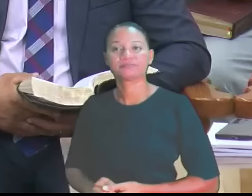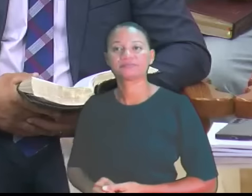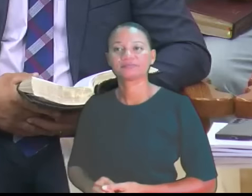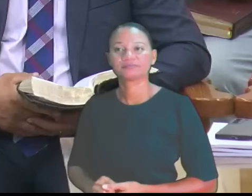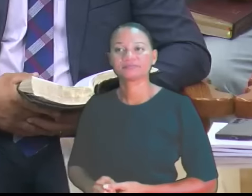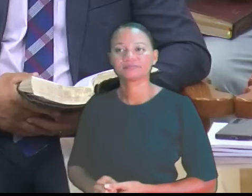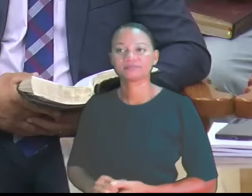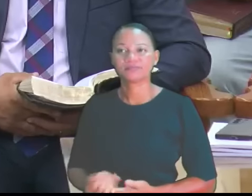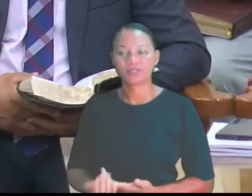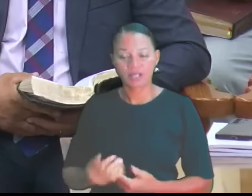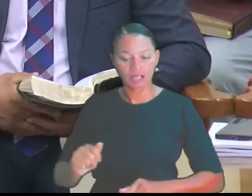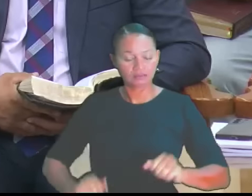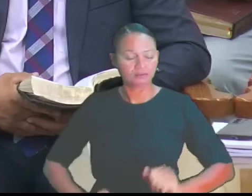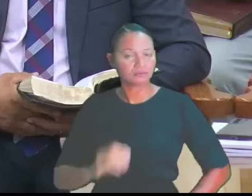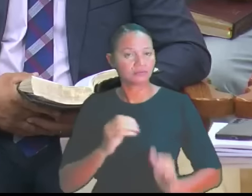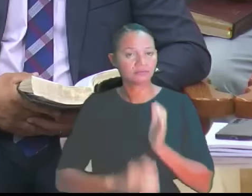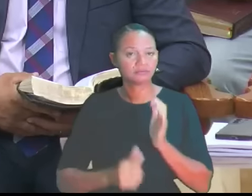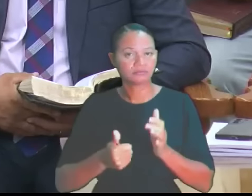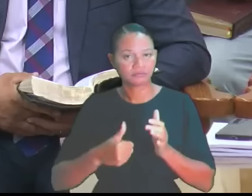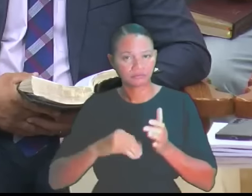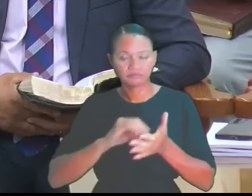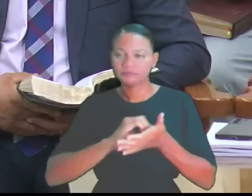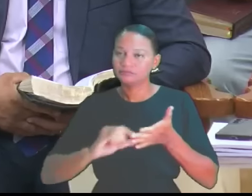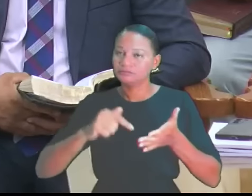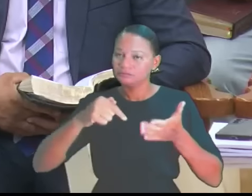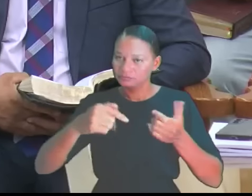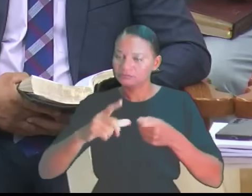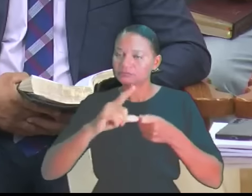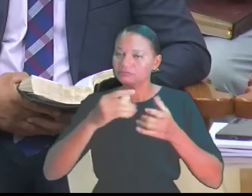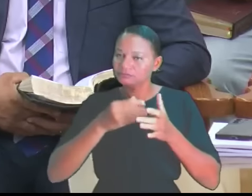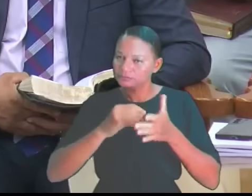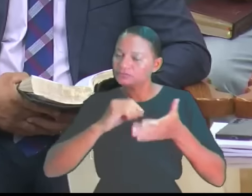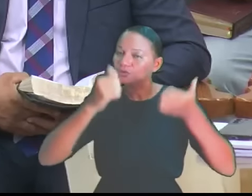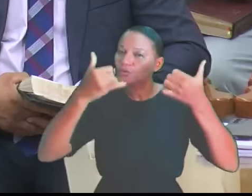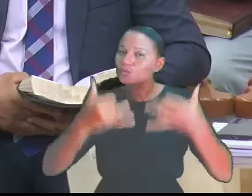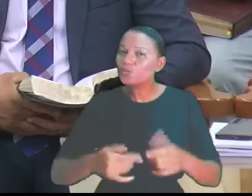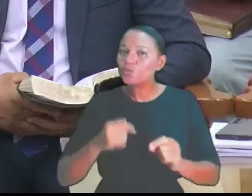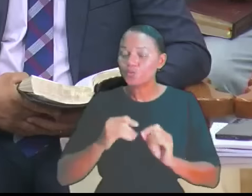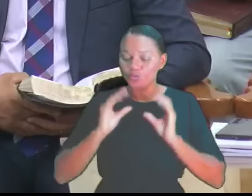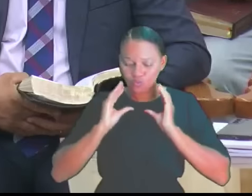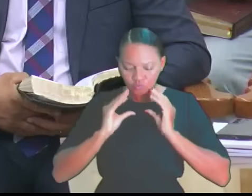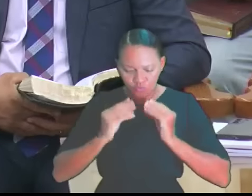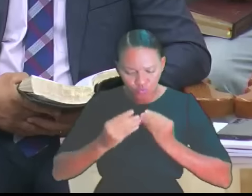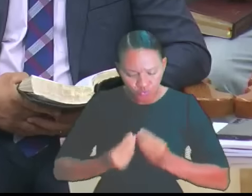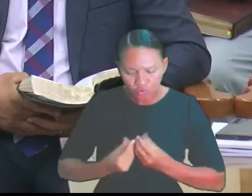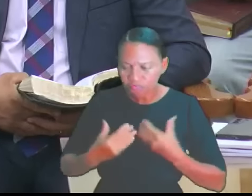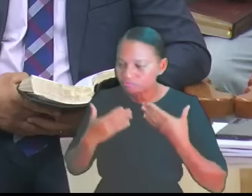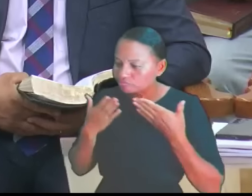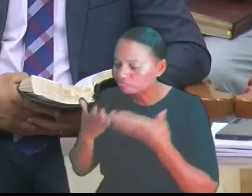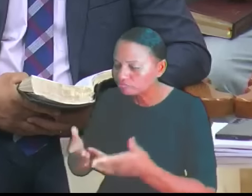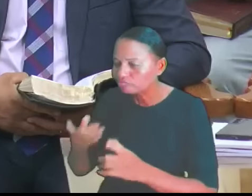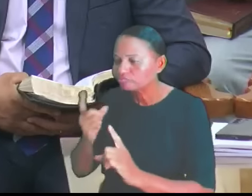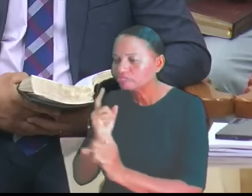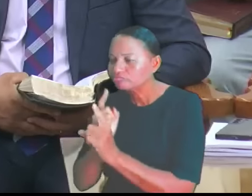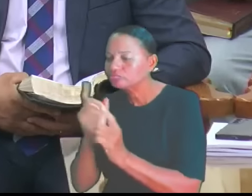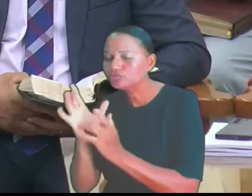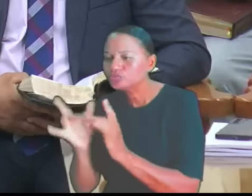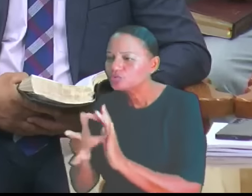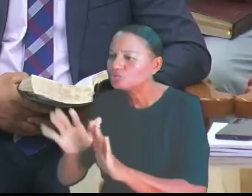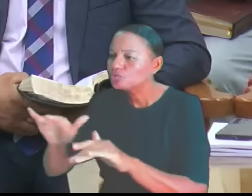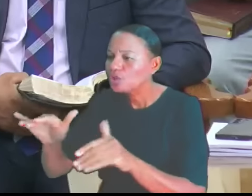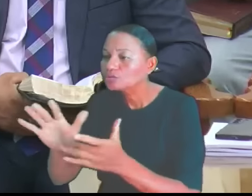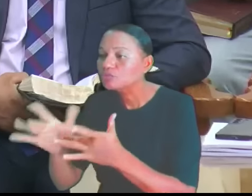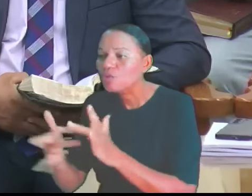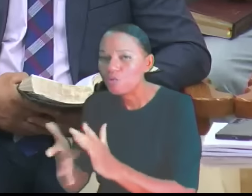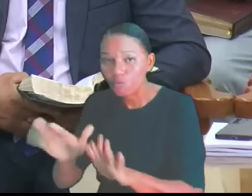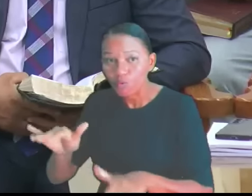Atos capítulo 10, a Bíblia diz no capítulo 7 de Lucas, no versículo 4, que quando os anciões de Israel chegaram até Jesus, eles disseram: Jesus,